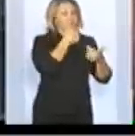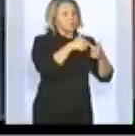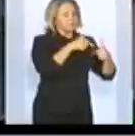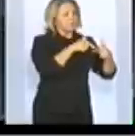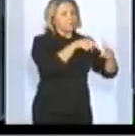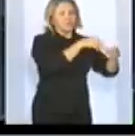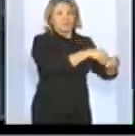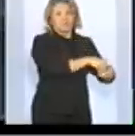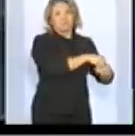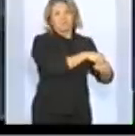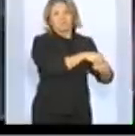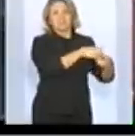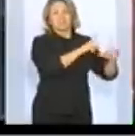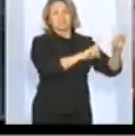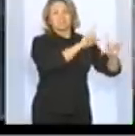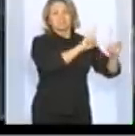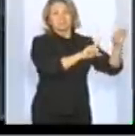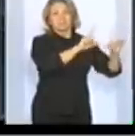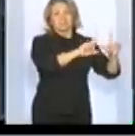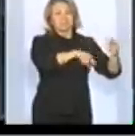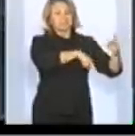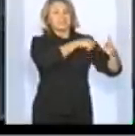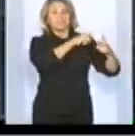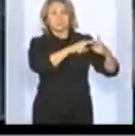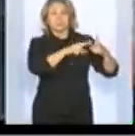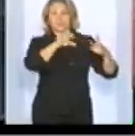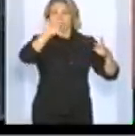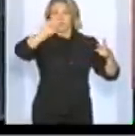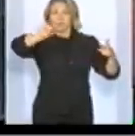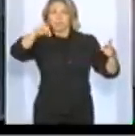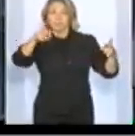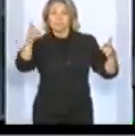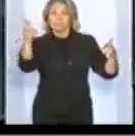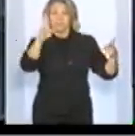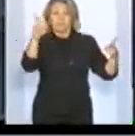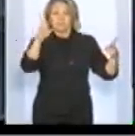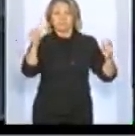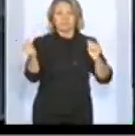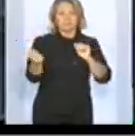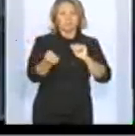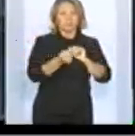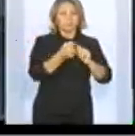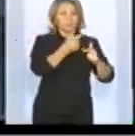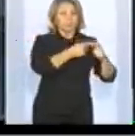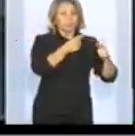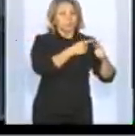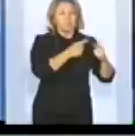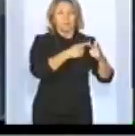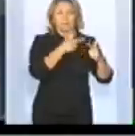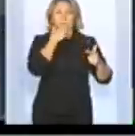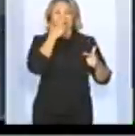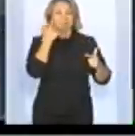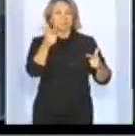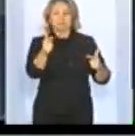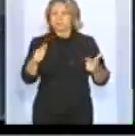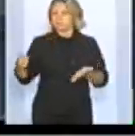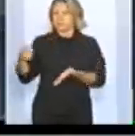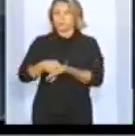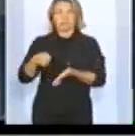segmento. Segundo, que os R$ 9.000 vêm junto com uma situação de não haver nenhum tipo de